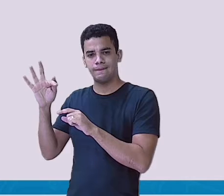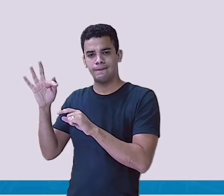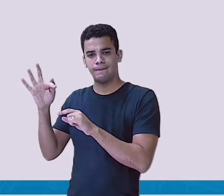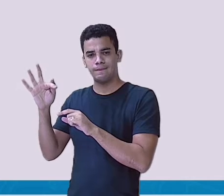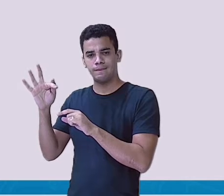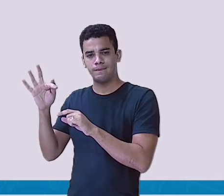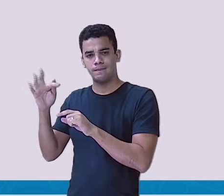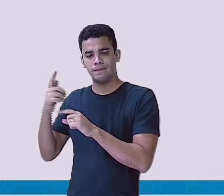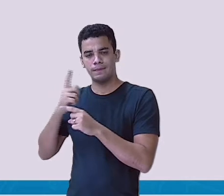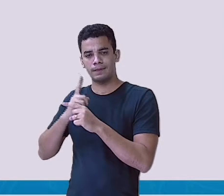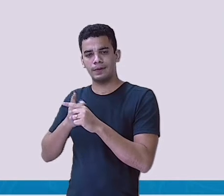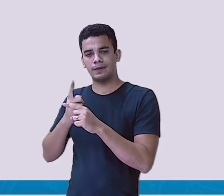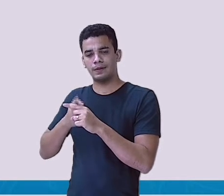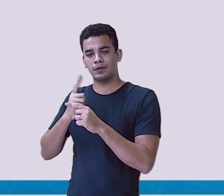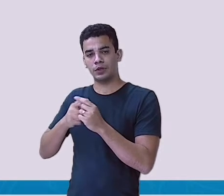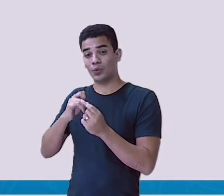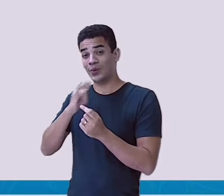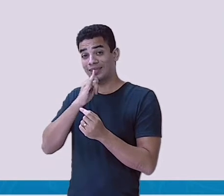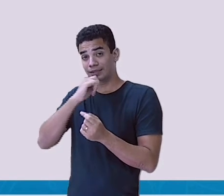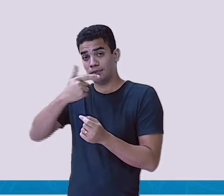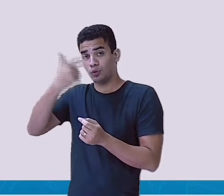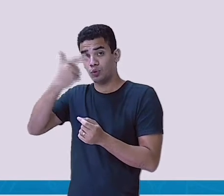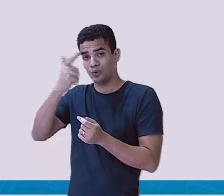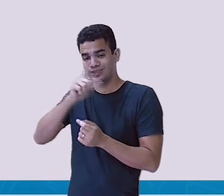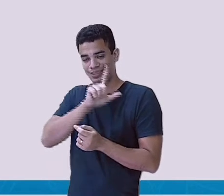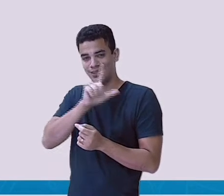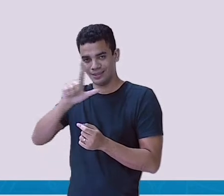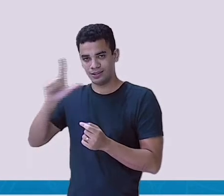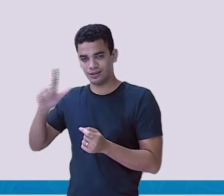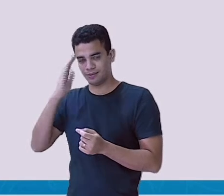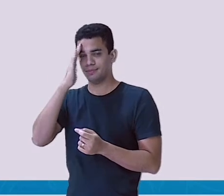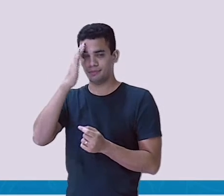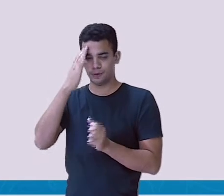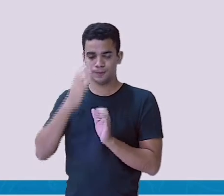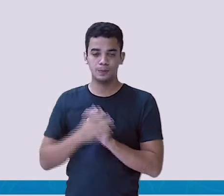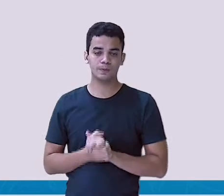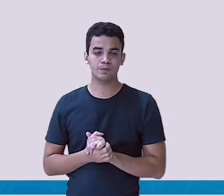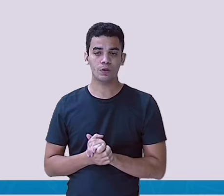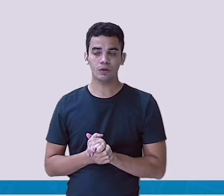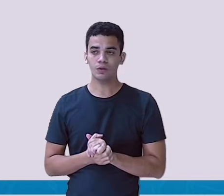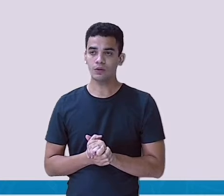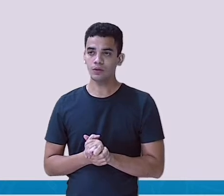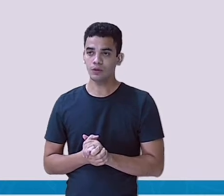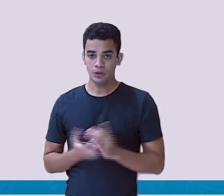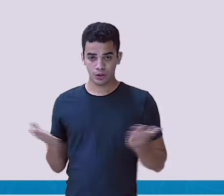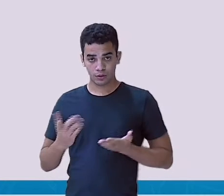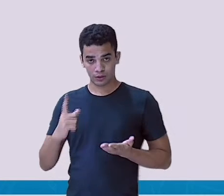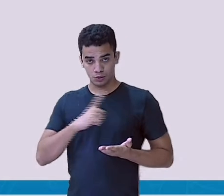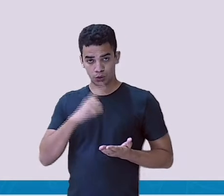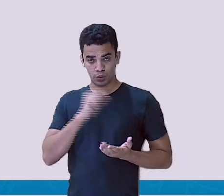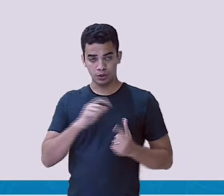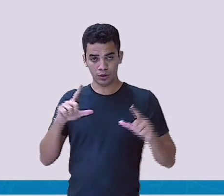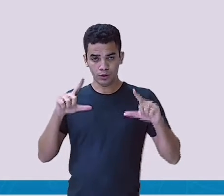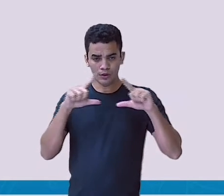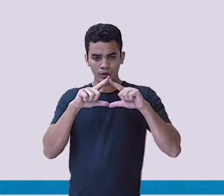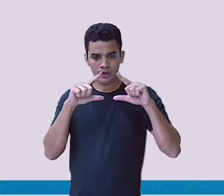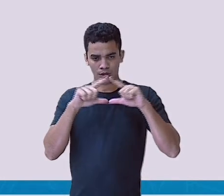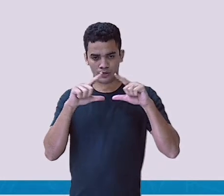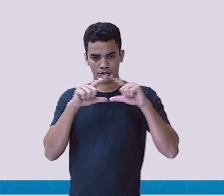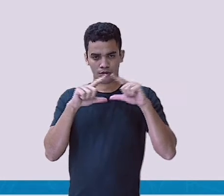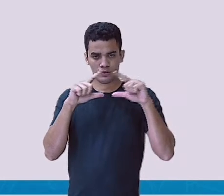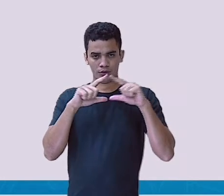pelo segundo caso, que é lado, lado, lado. Eu tenho aqui o triângulo B e tenho o